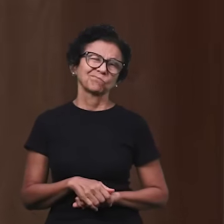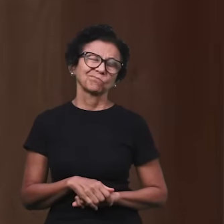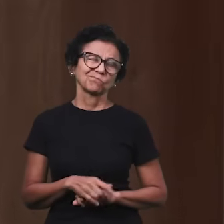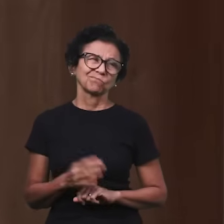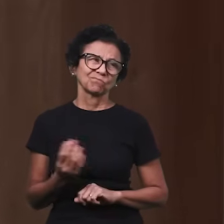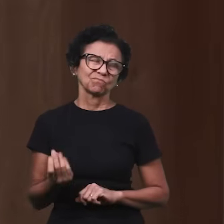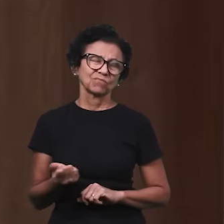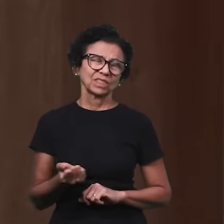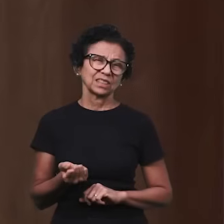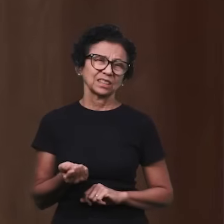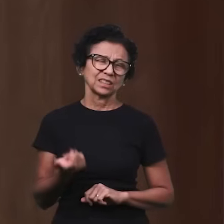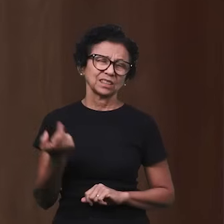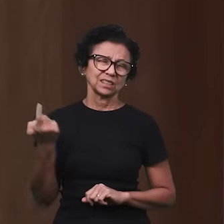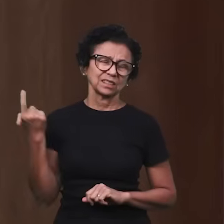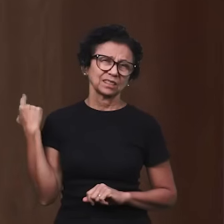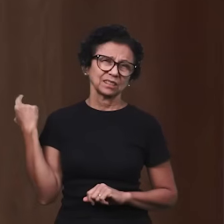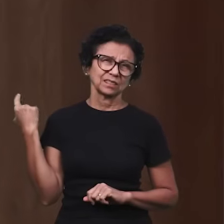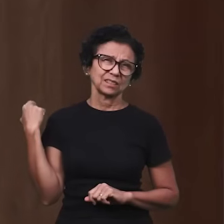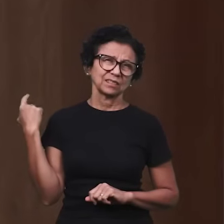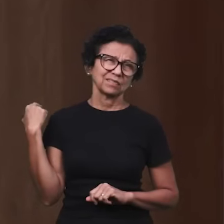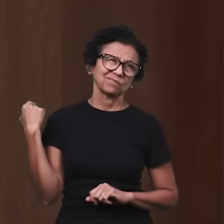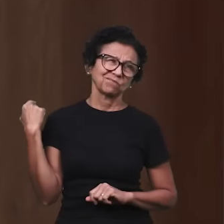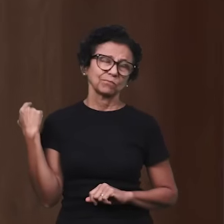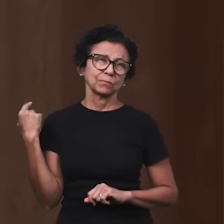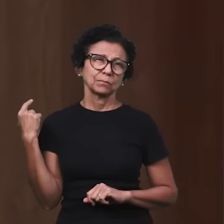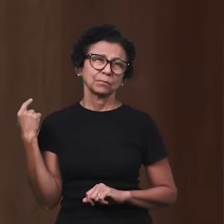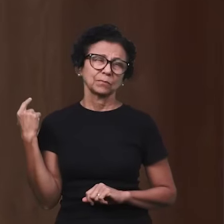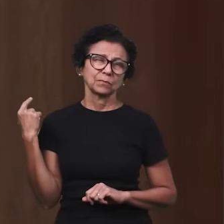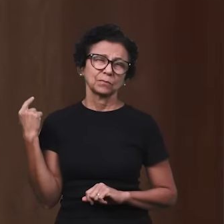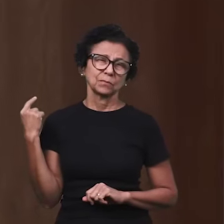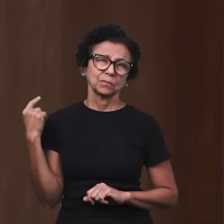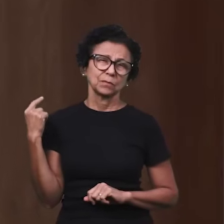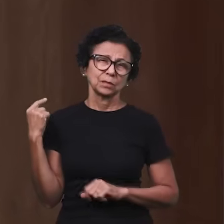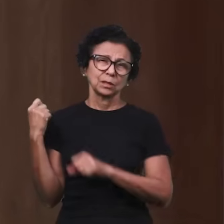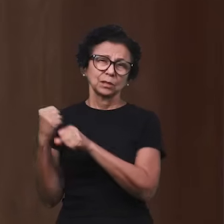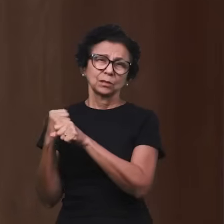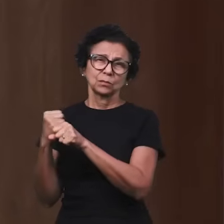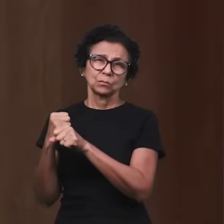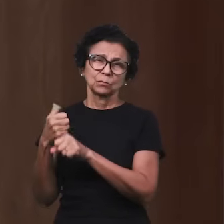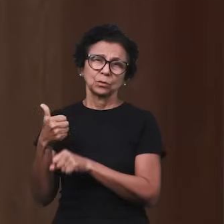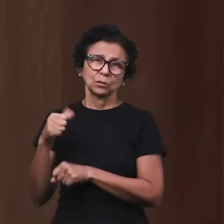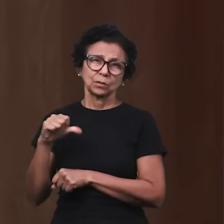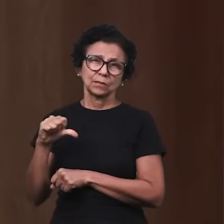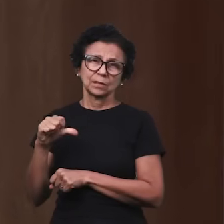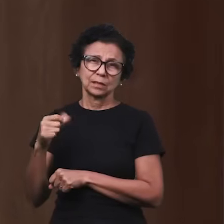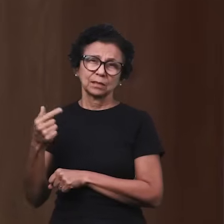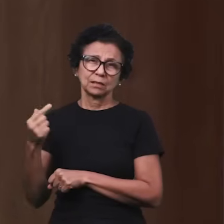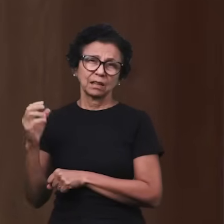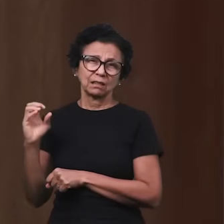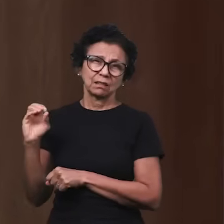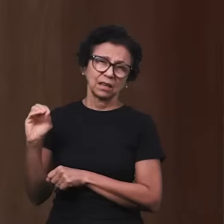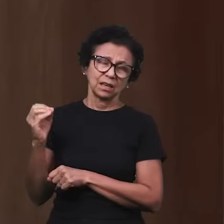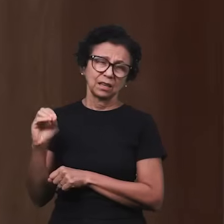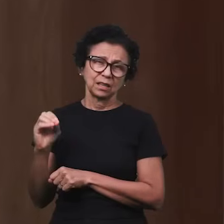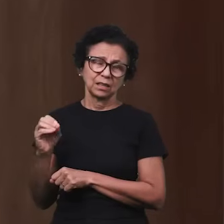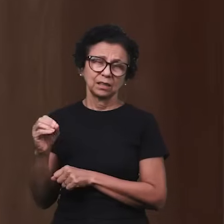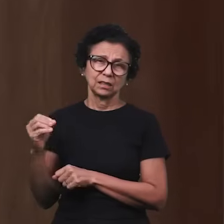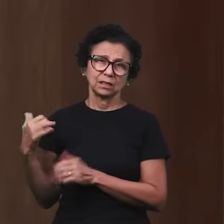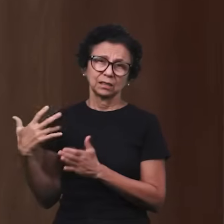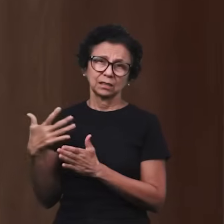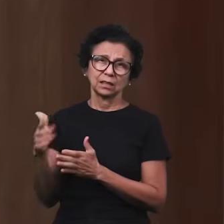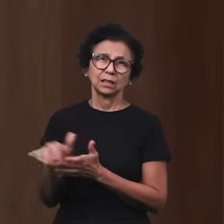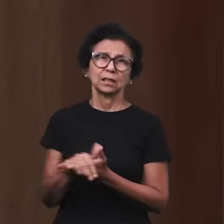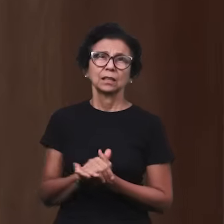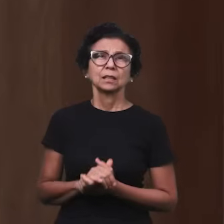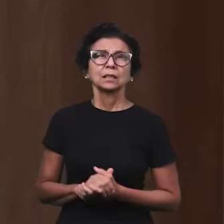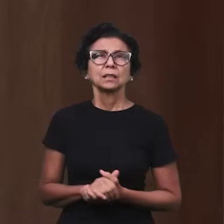a didática moderna, às vezes, né, final dos anos 70 para cá, final da década de 60, 70 e